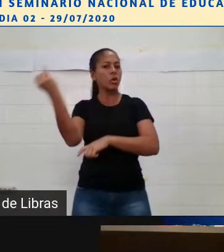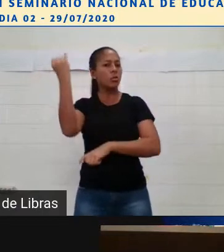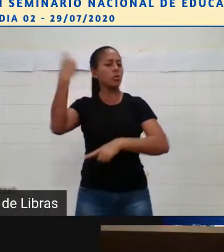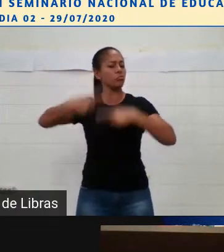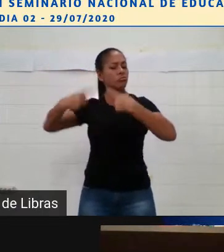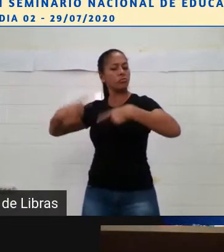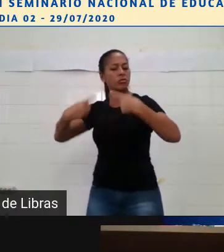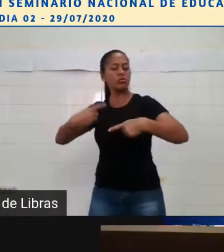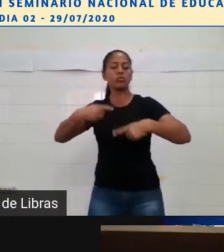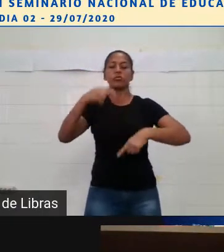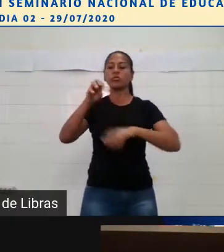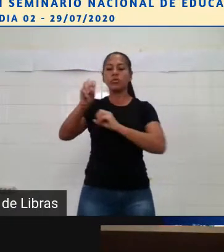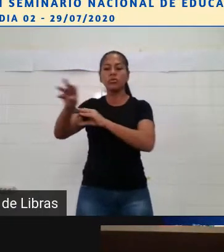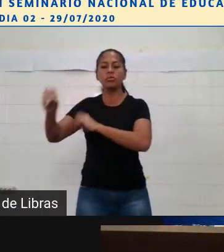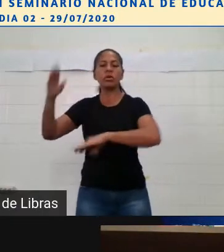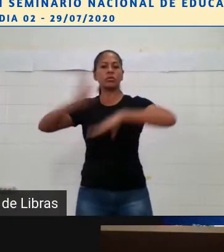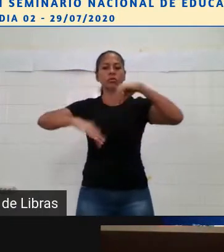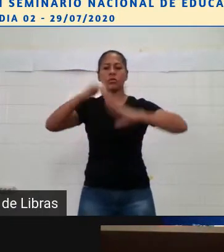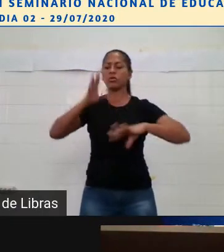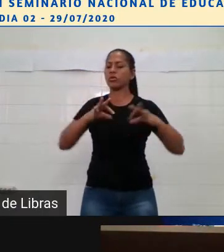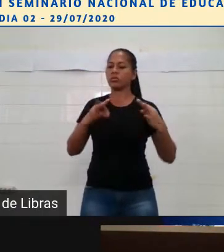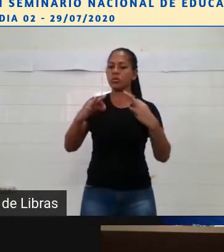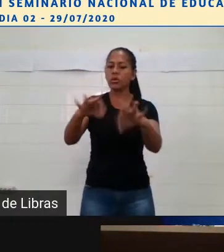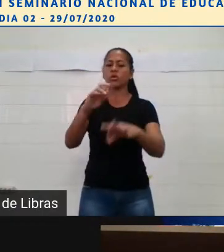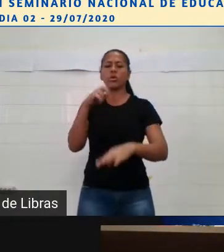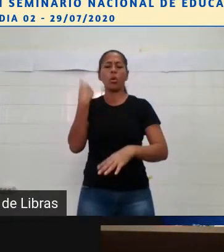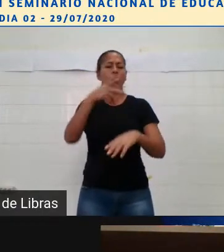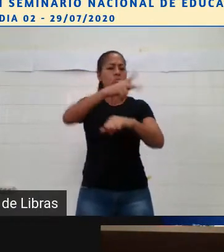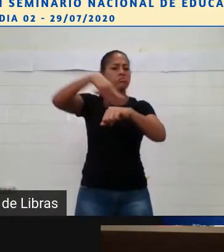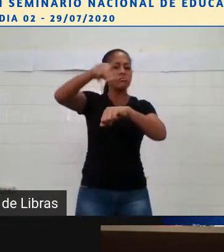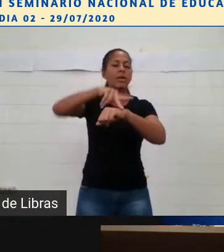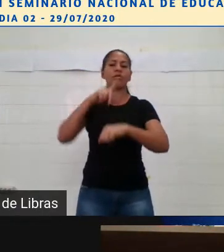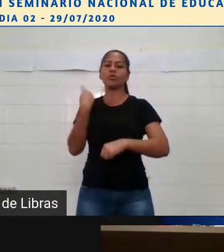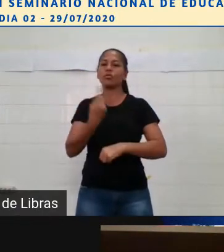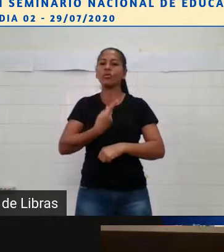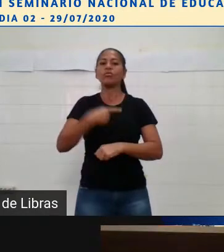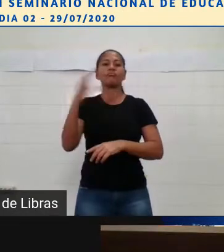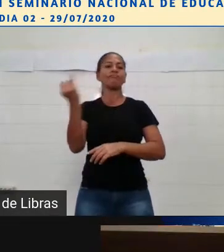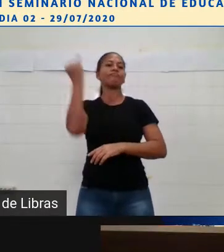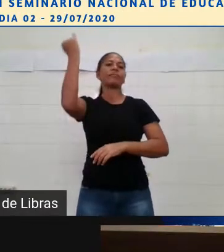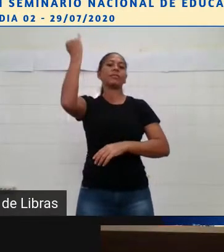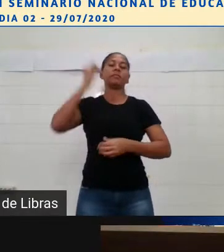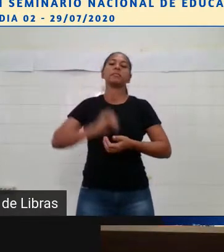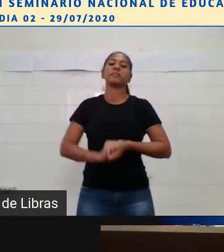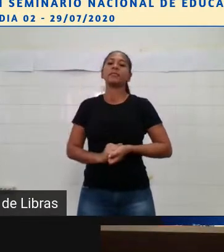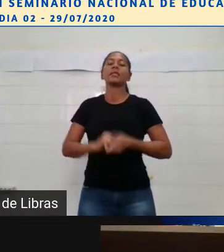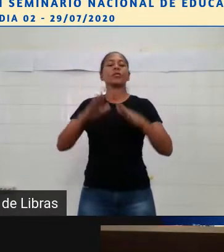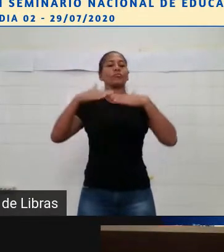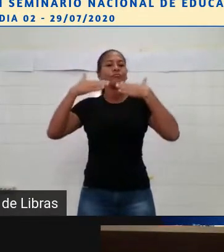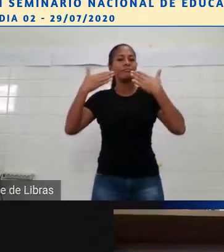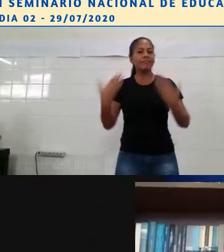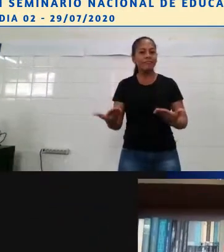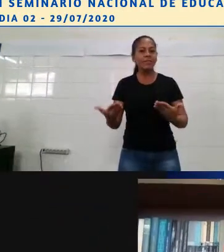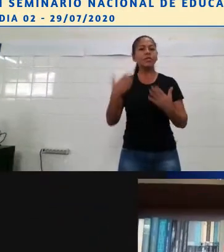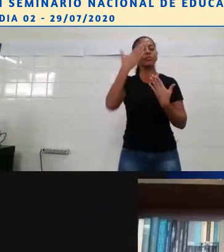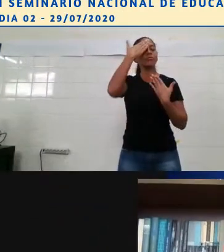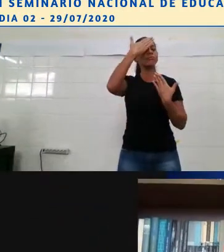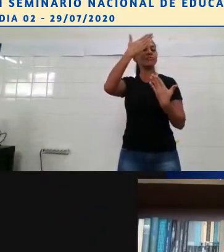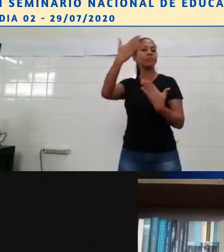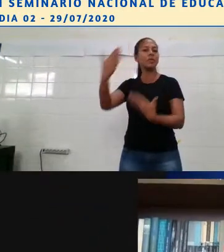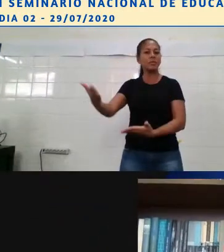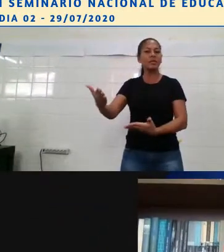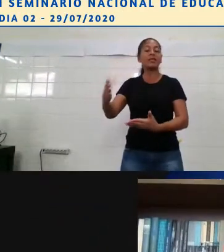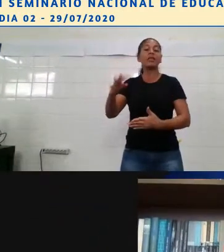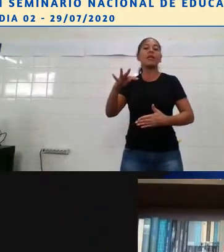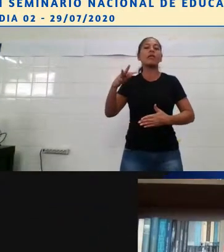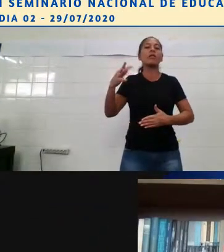educação profissional e tecnológica num país como o nosso é de fundamental importância. Então, portanto, meu muito obrigada, obrigada a